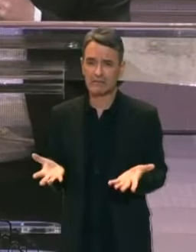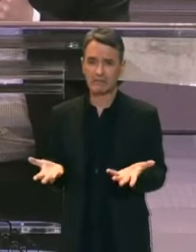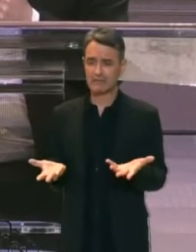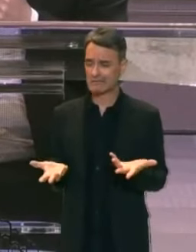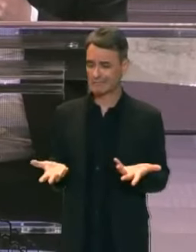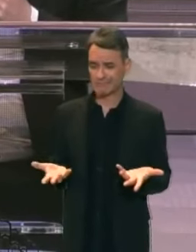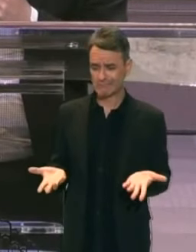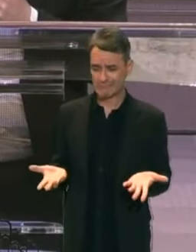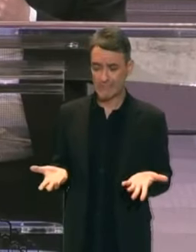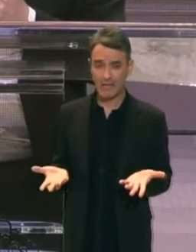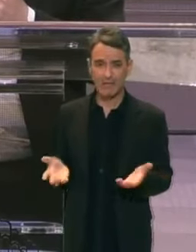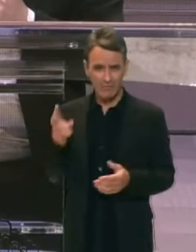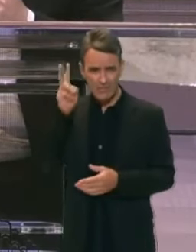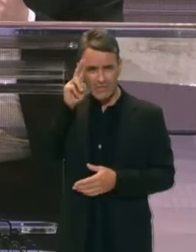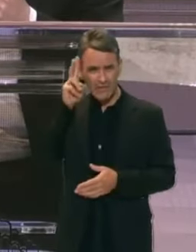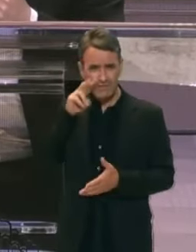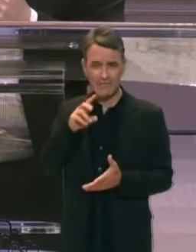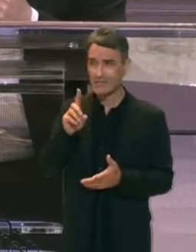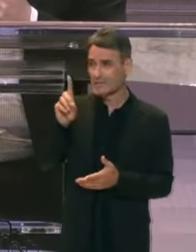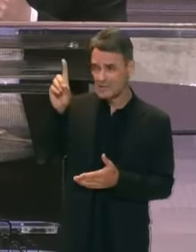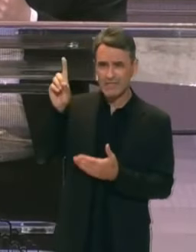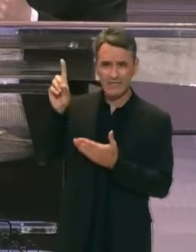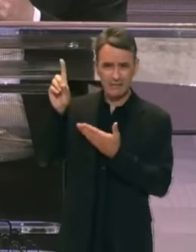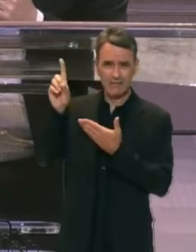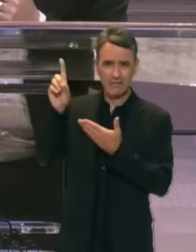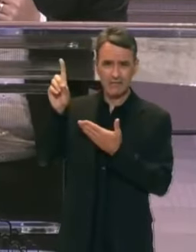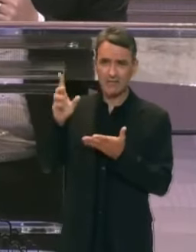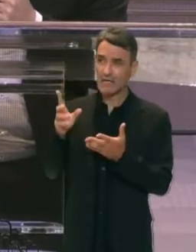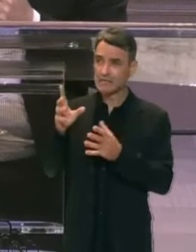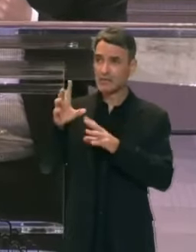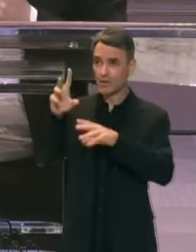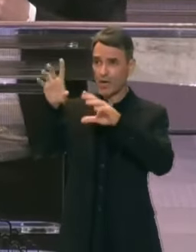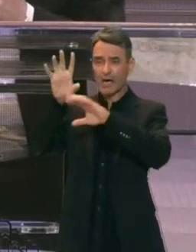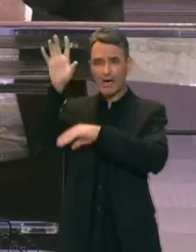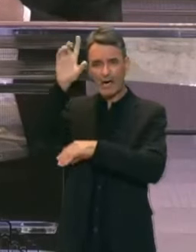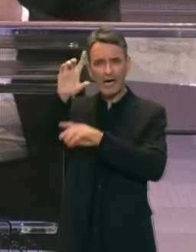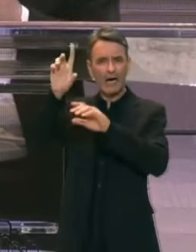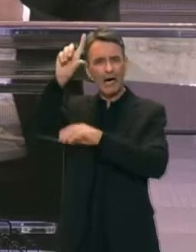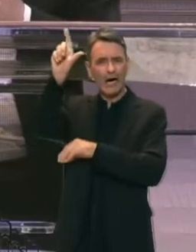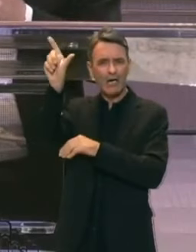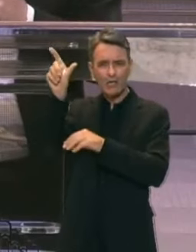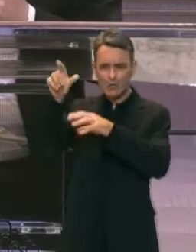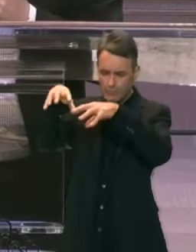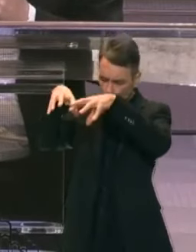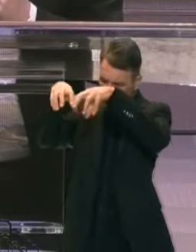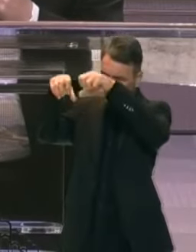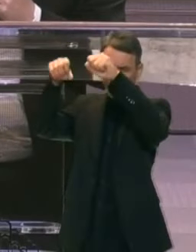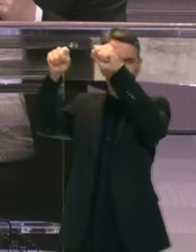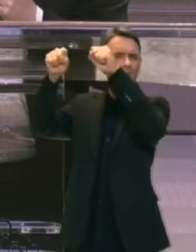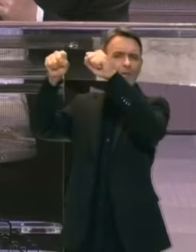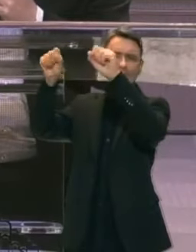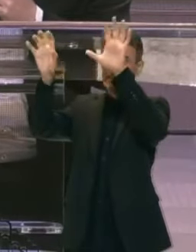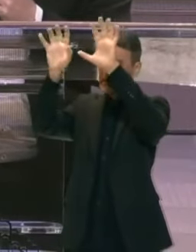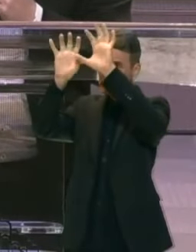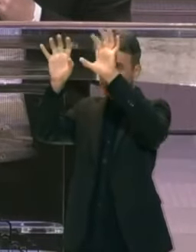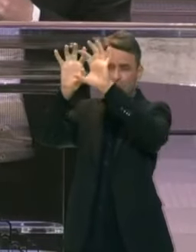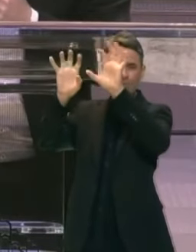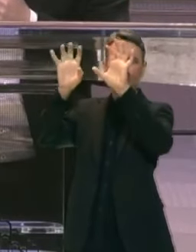Lembre-se do Criador antes que se escureçam o sol, a lua e as estrelas, e as nuvens voltem depois da